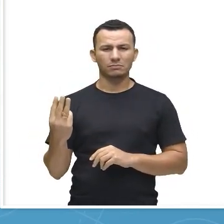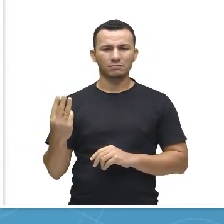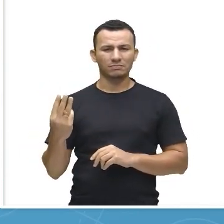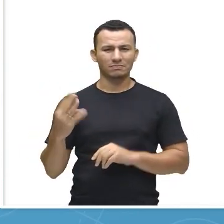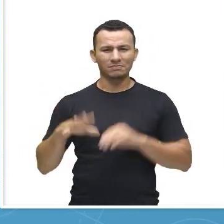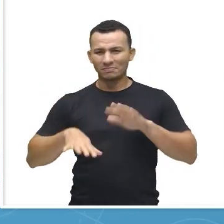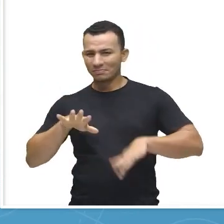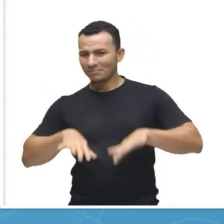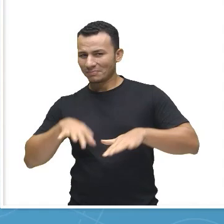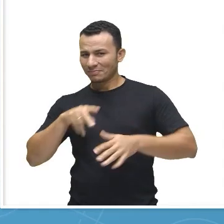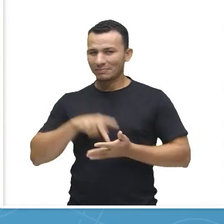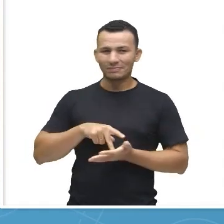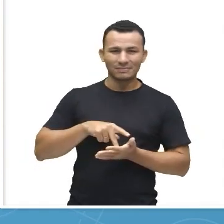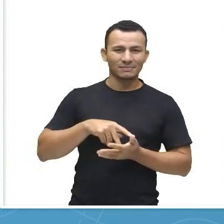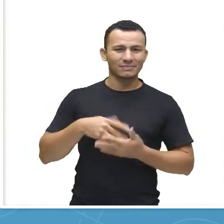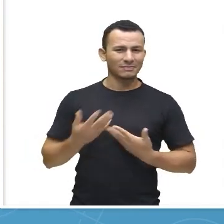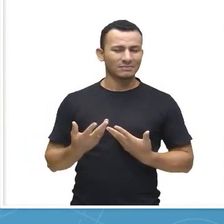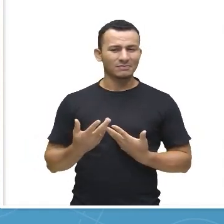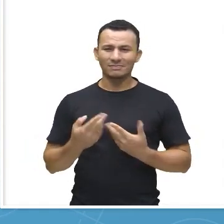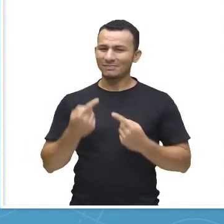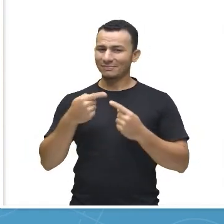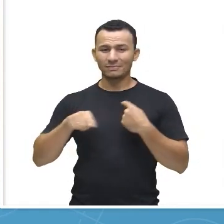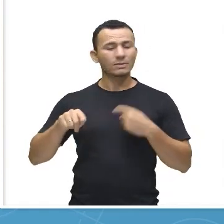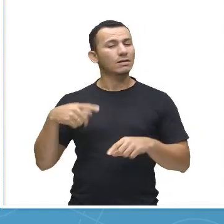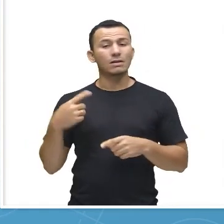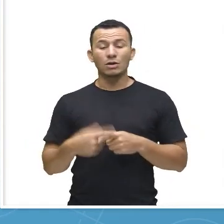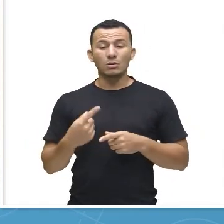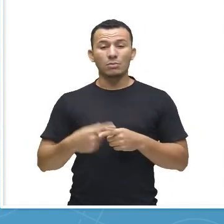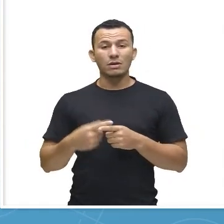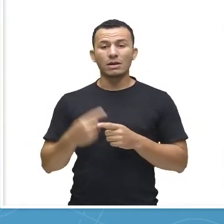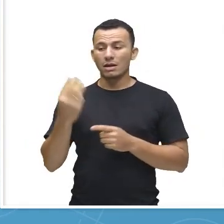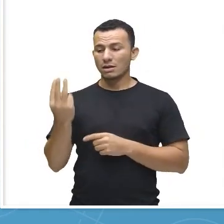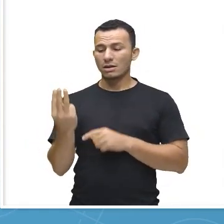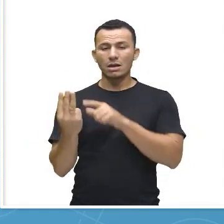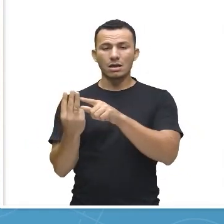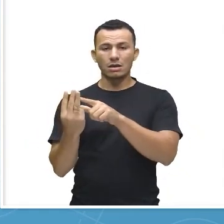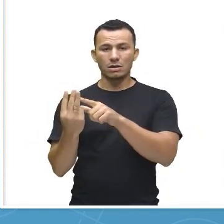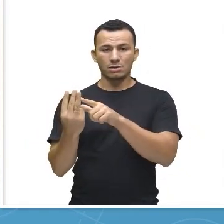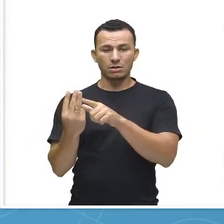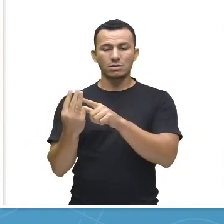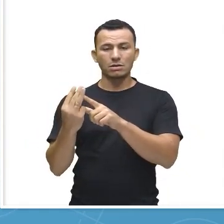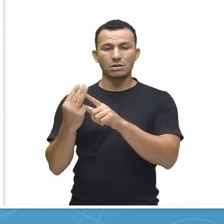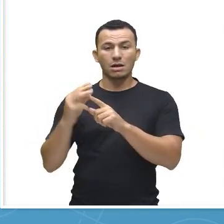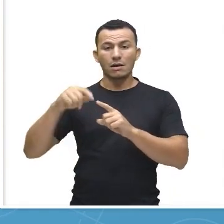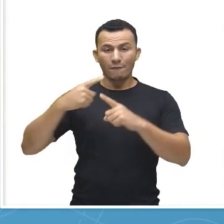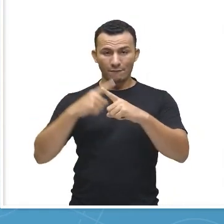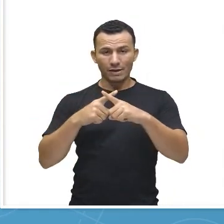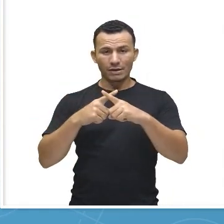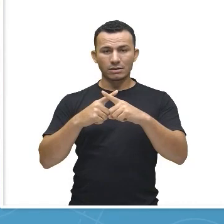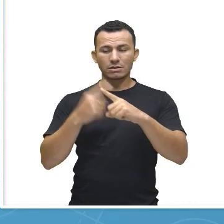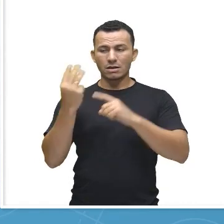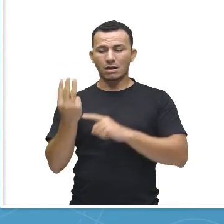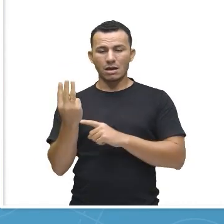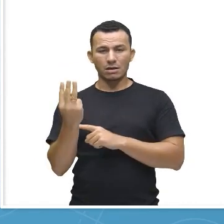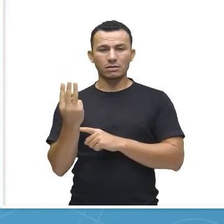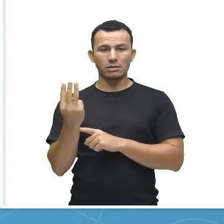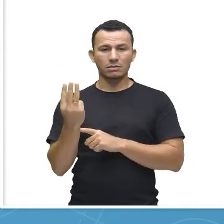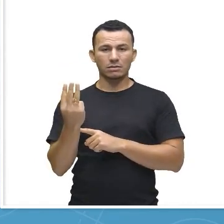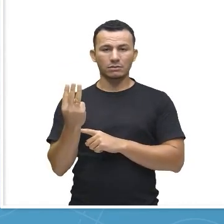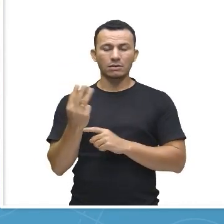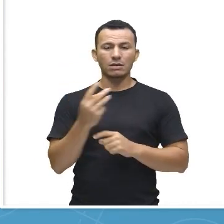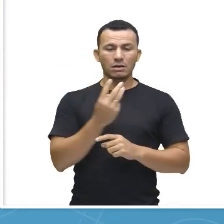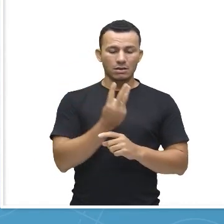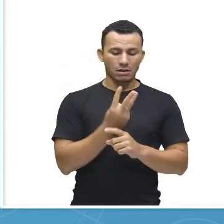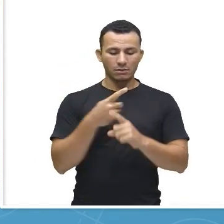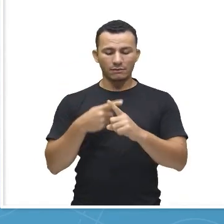verdade? Claro que não. Por quê? Porque se eu pegar o 3 e multiplicar com 3, ou seja,